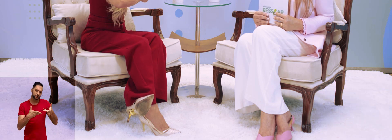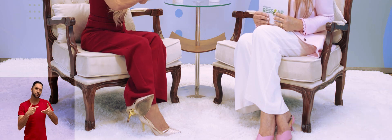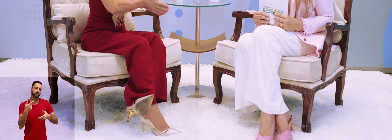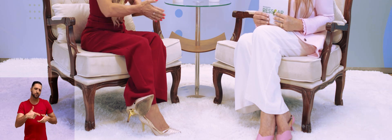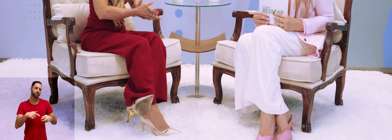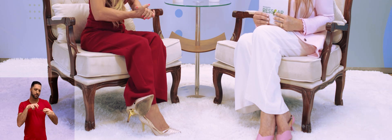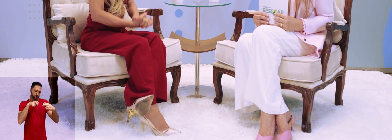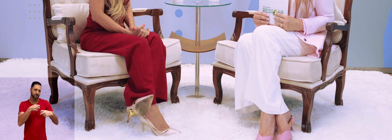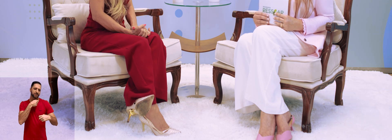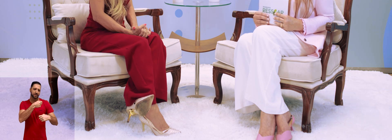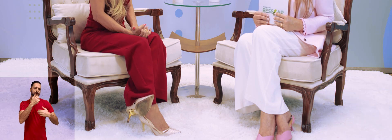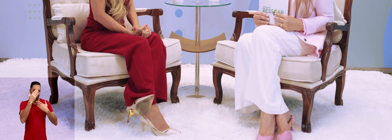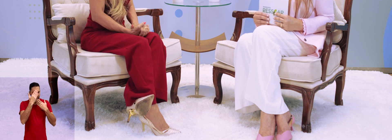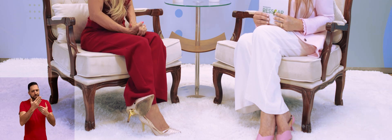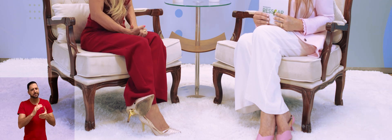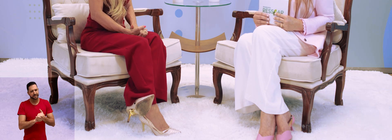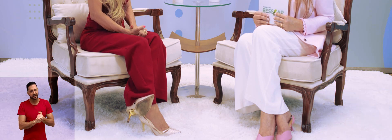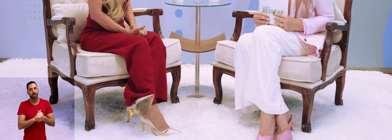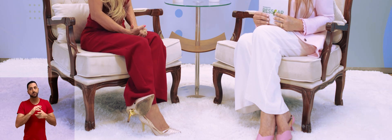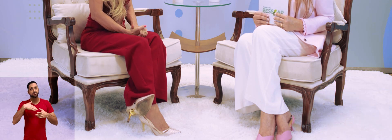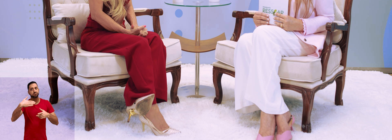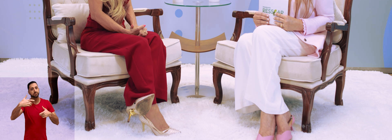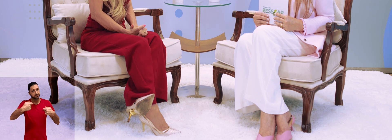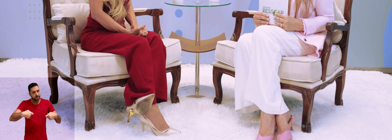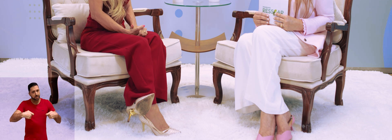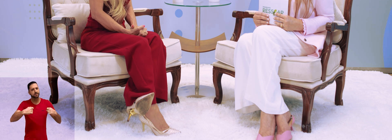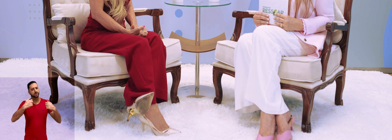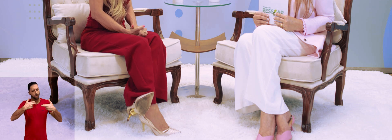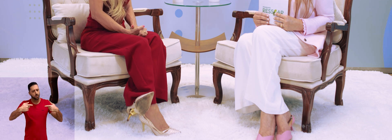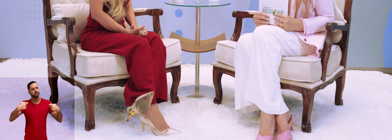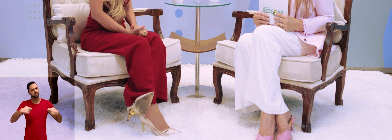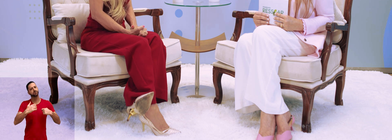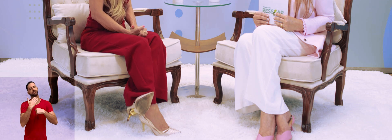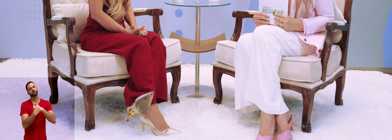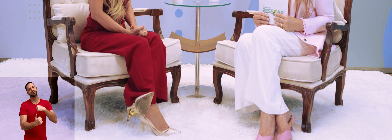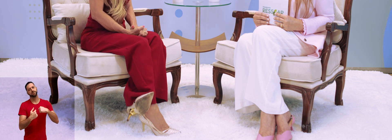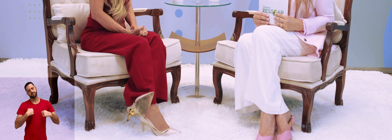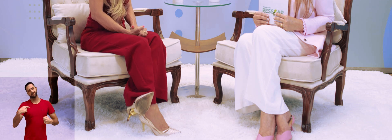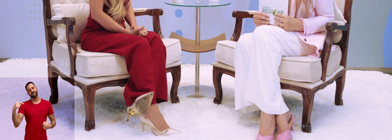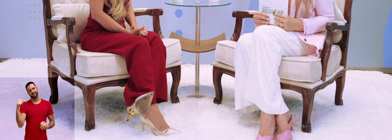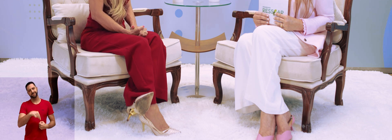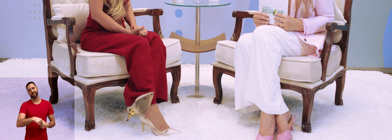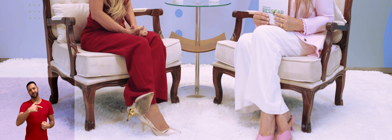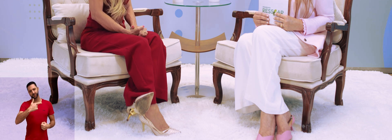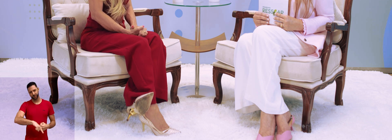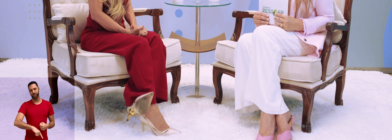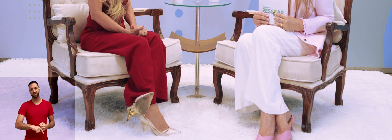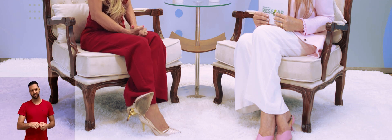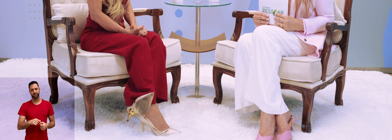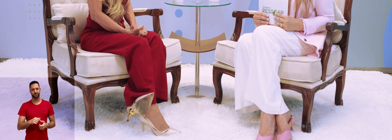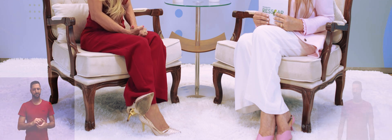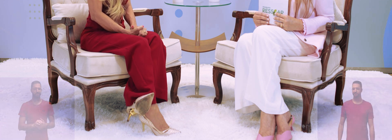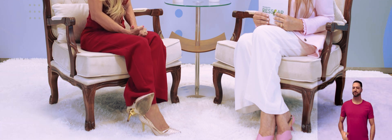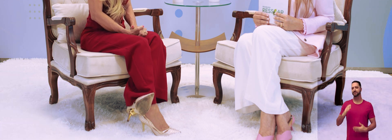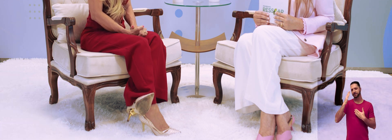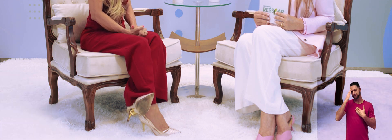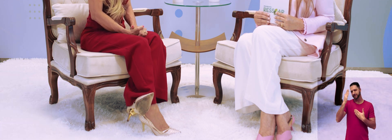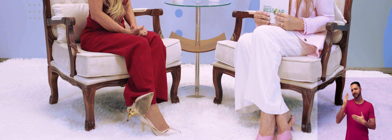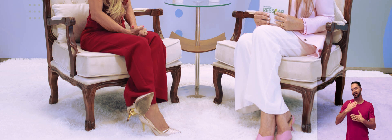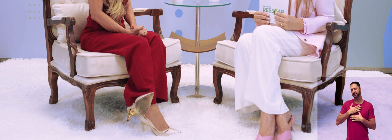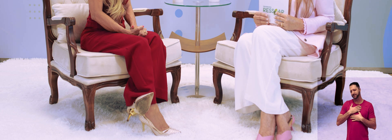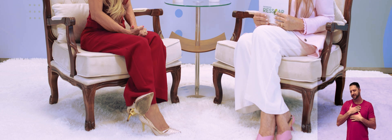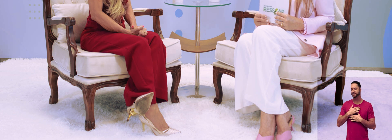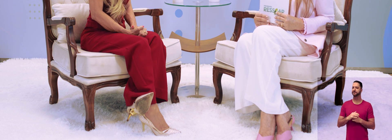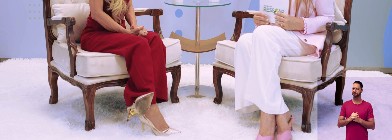estar aqui mais um momento. É uma honra estar aqui. Pode contar comigo sempre que você precisar e todo o Instituto Ressoar.